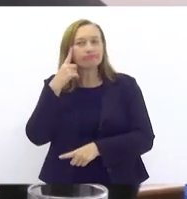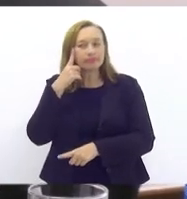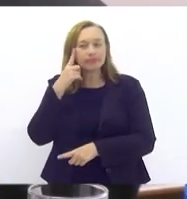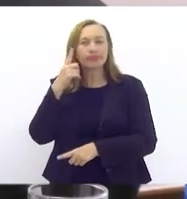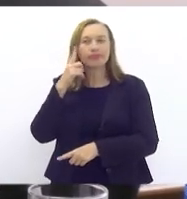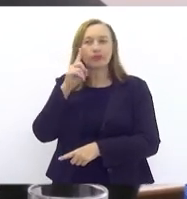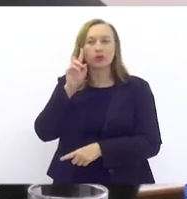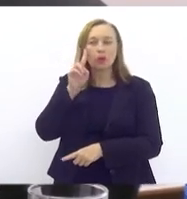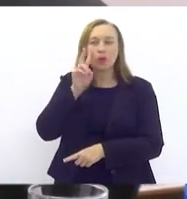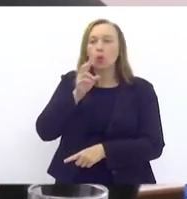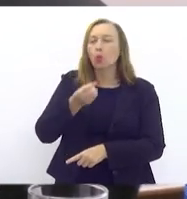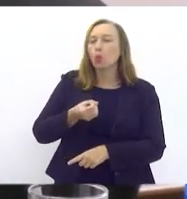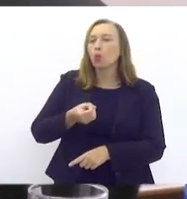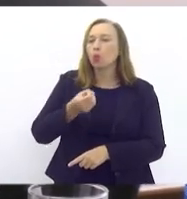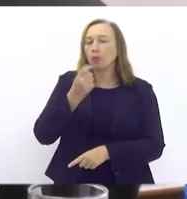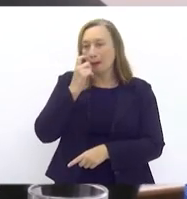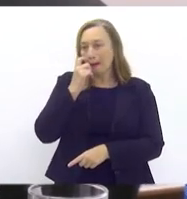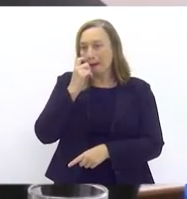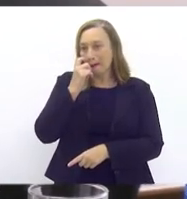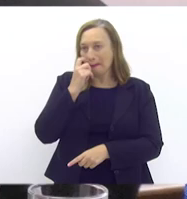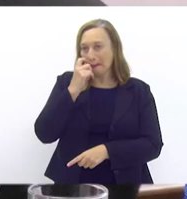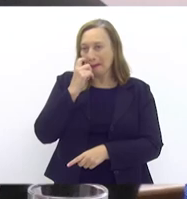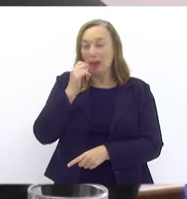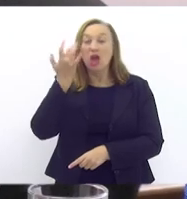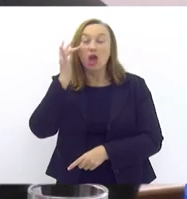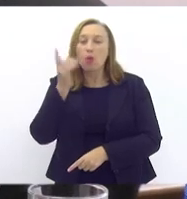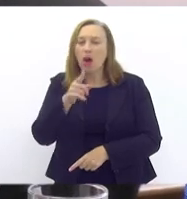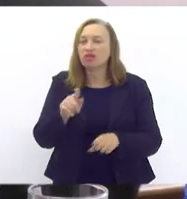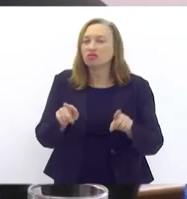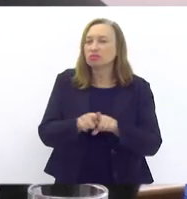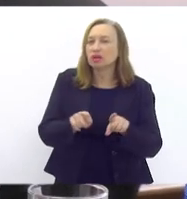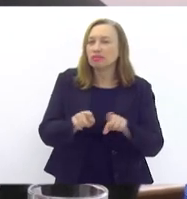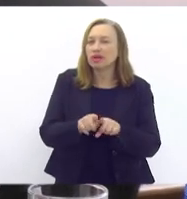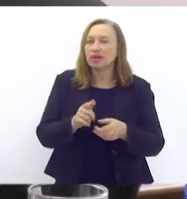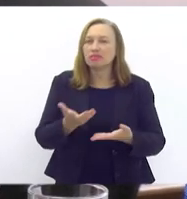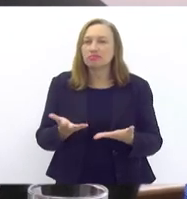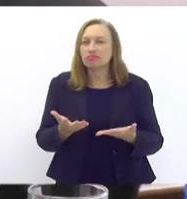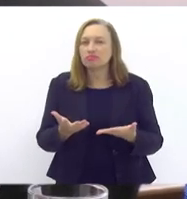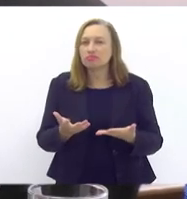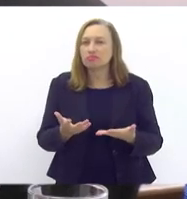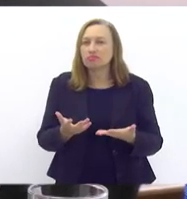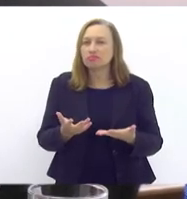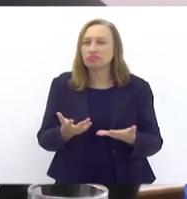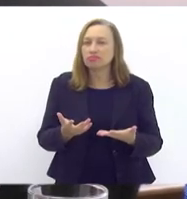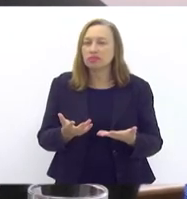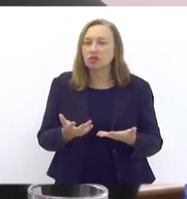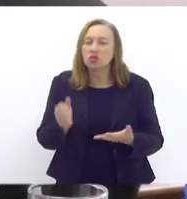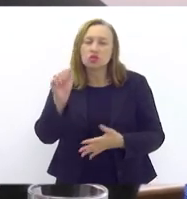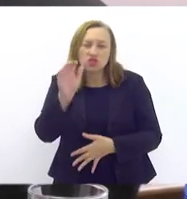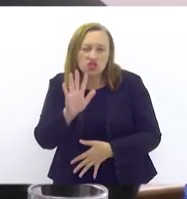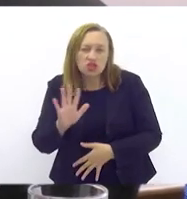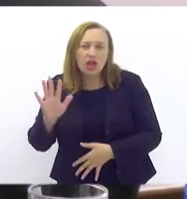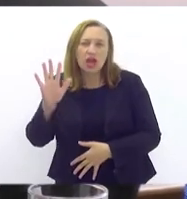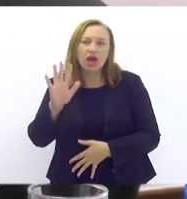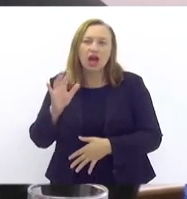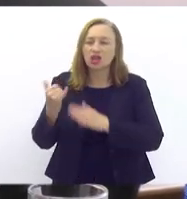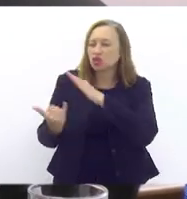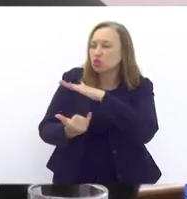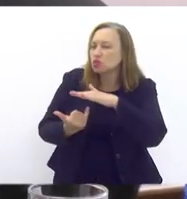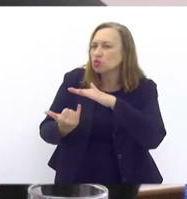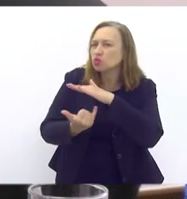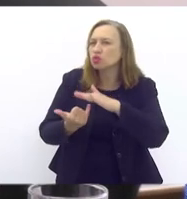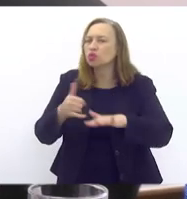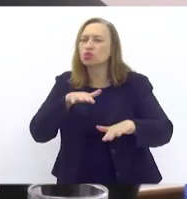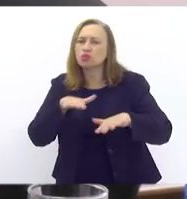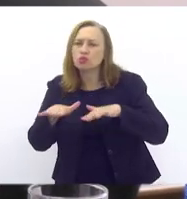remete um pouco a isso eh eu acho que também essa de modo geral as instituições os